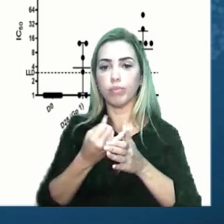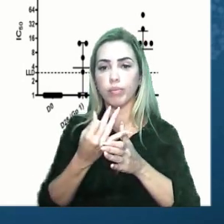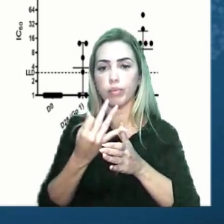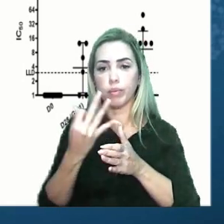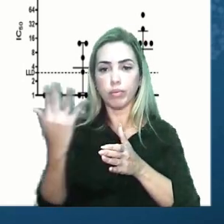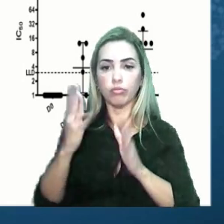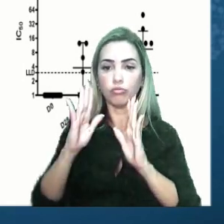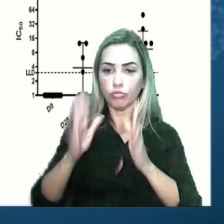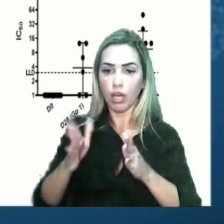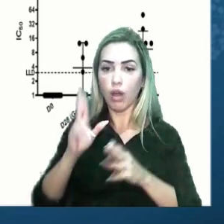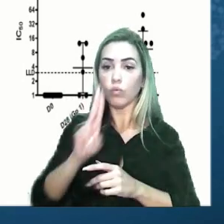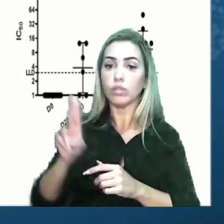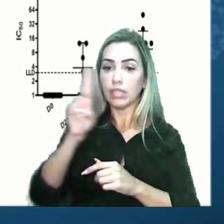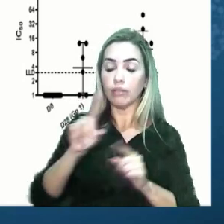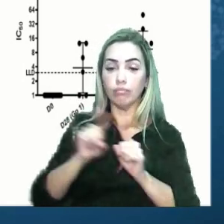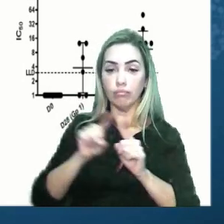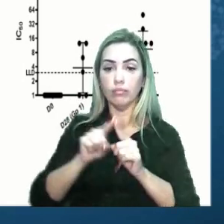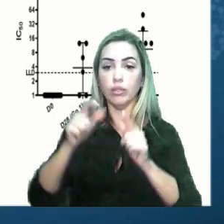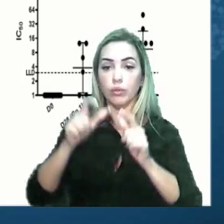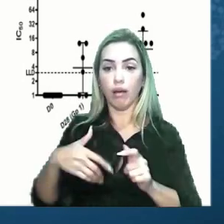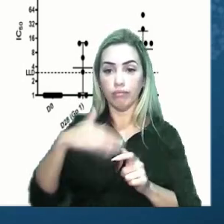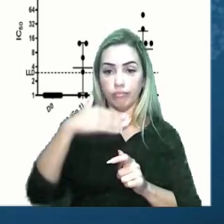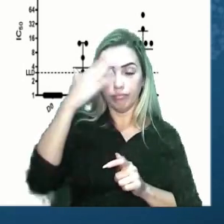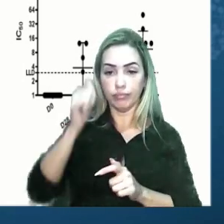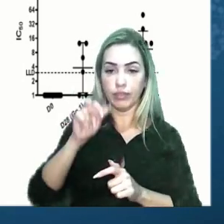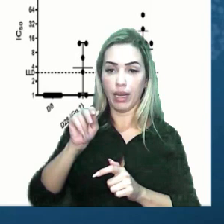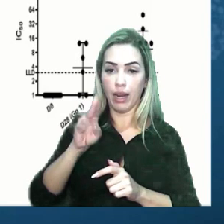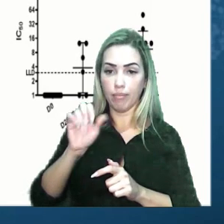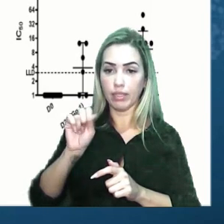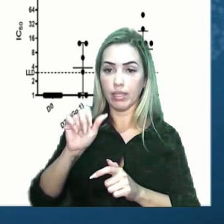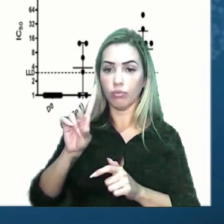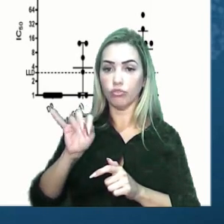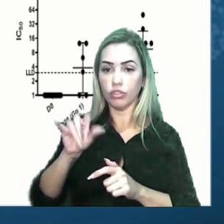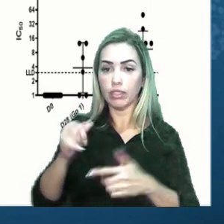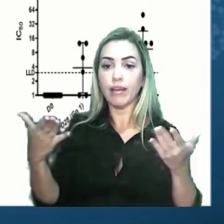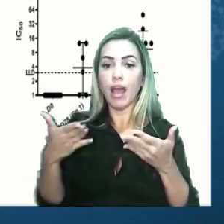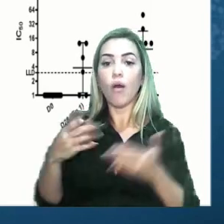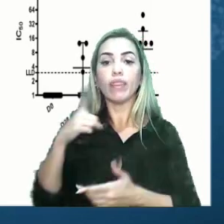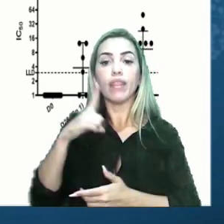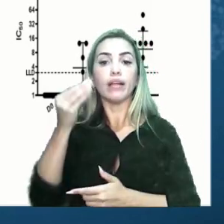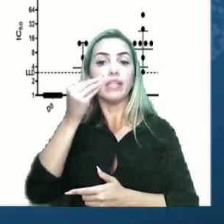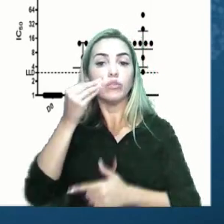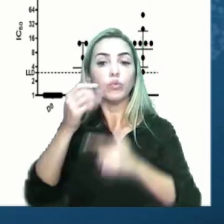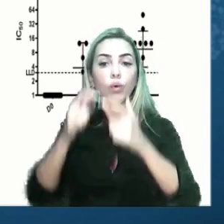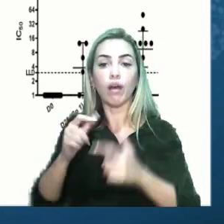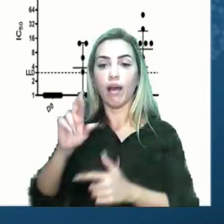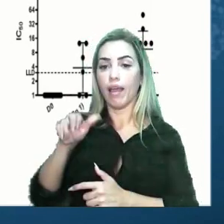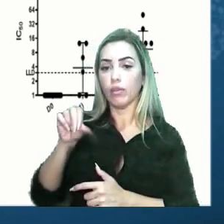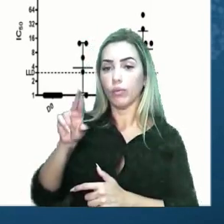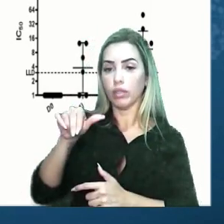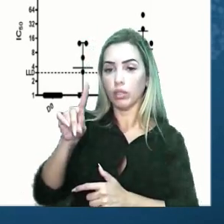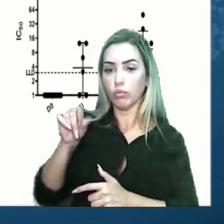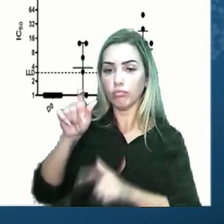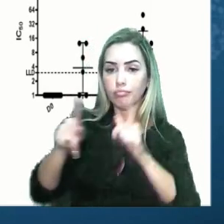foi usado na Arábia Saudita, e agora está sendo testado no Reino Unido com uma população